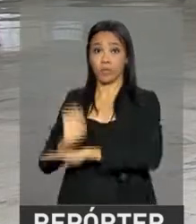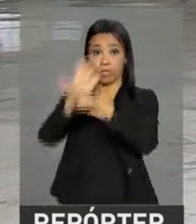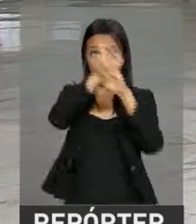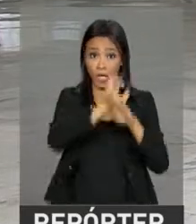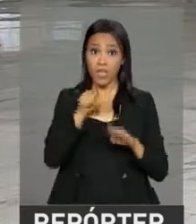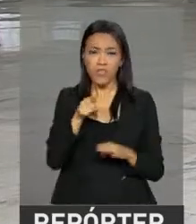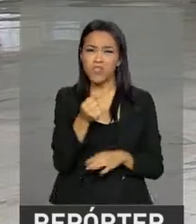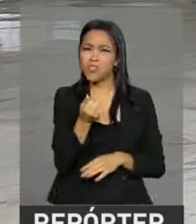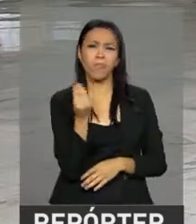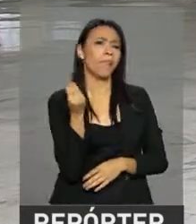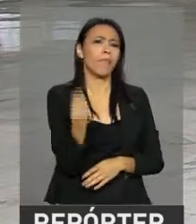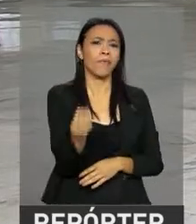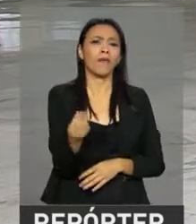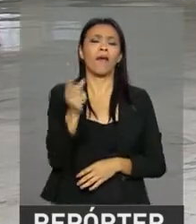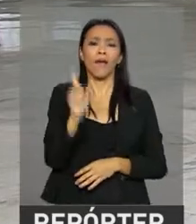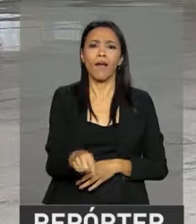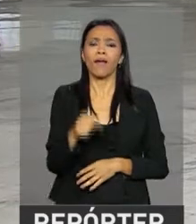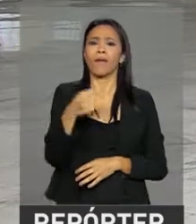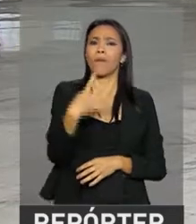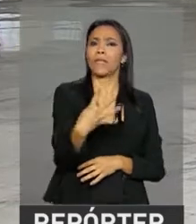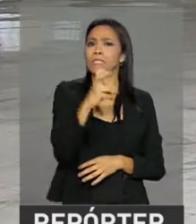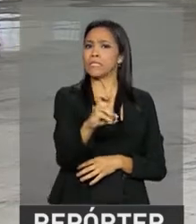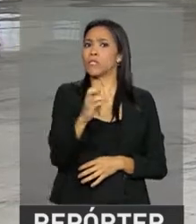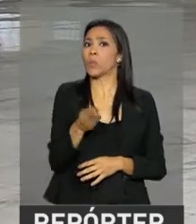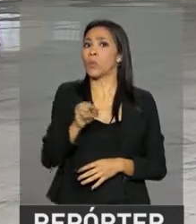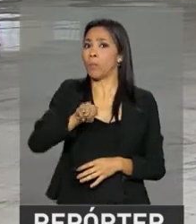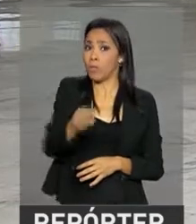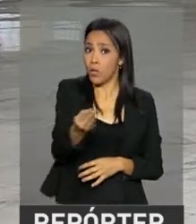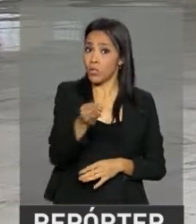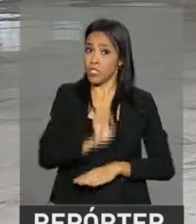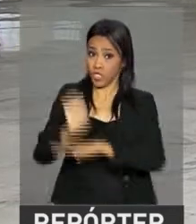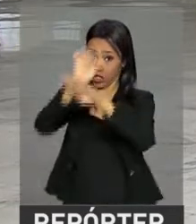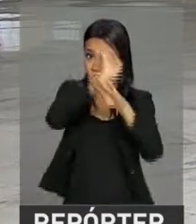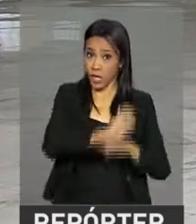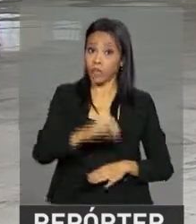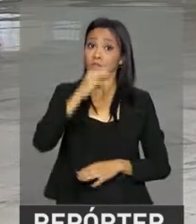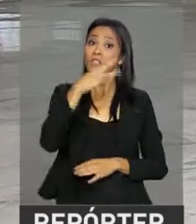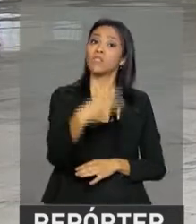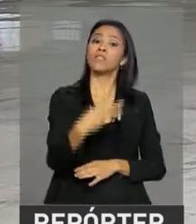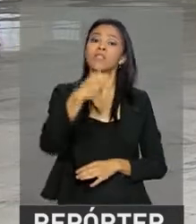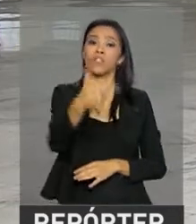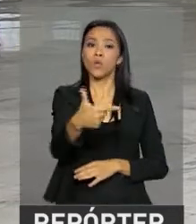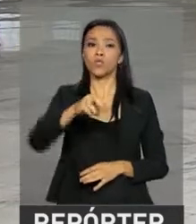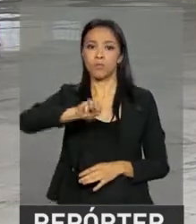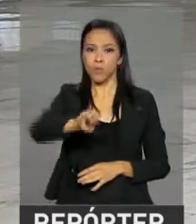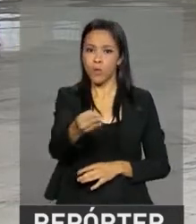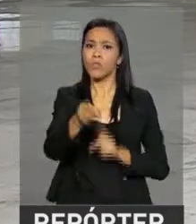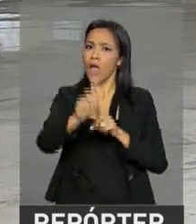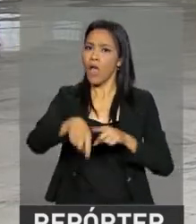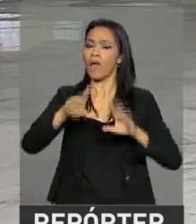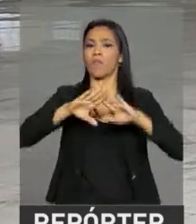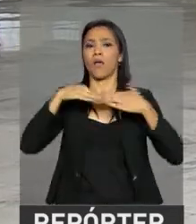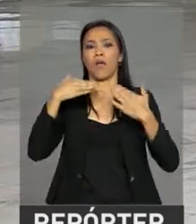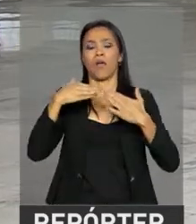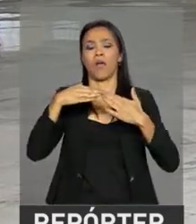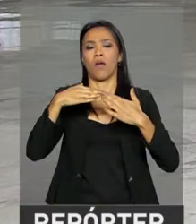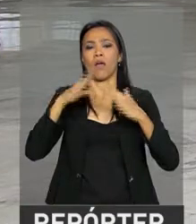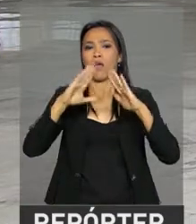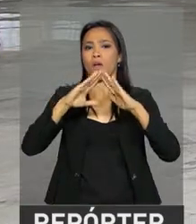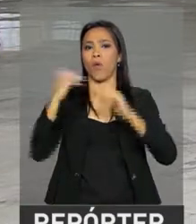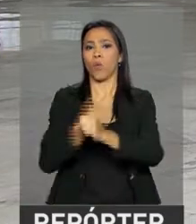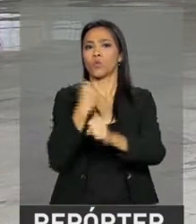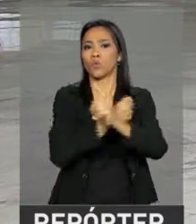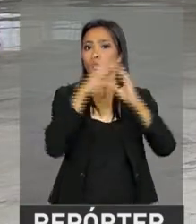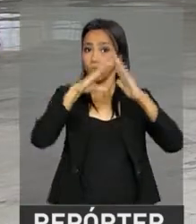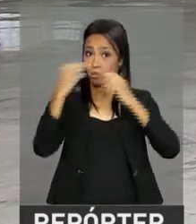ser aplicado dessa maneira. Cerca de 45 milhões vão para cada estado, 32 milhões serão aplicados na construção de novos presídios